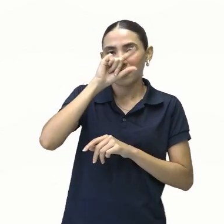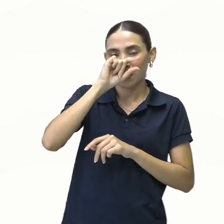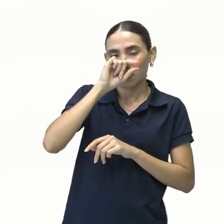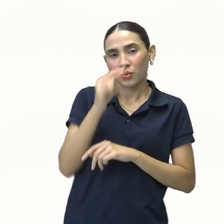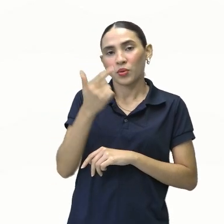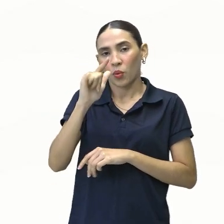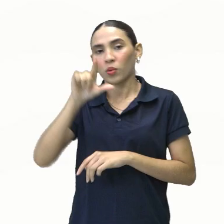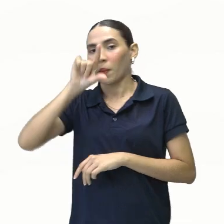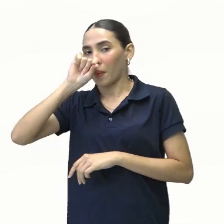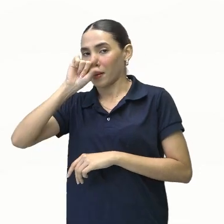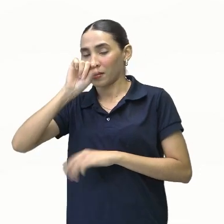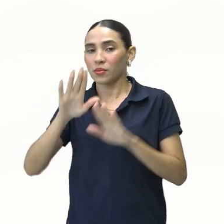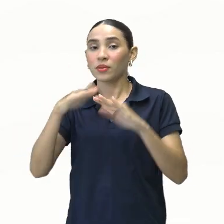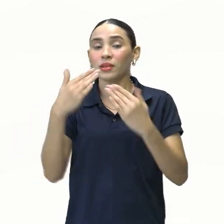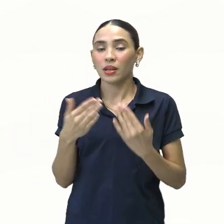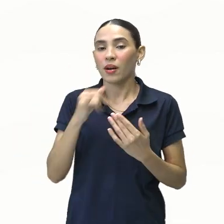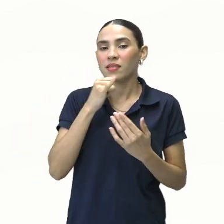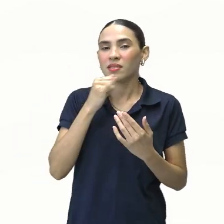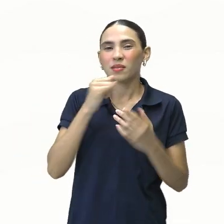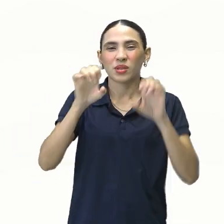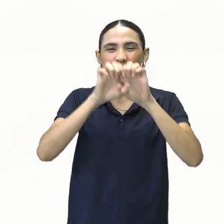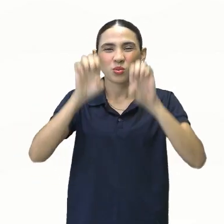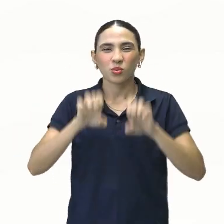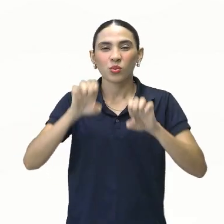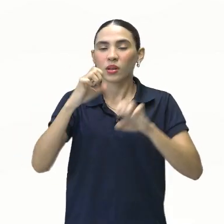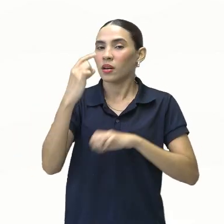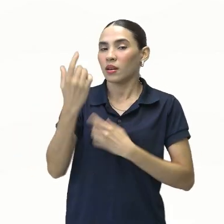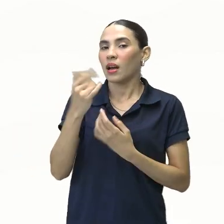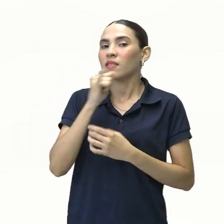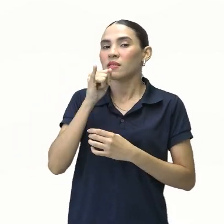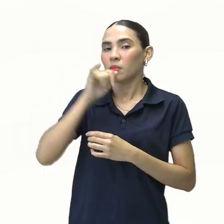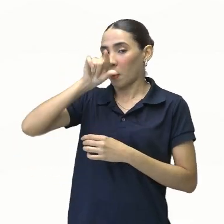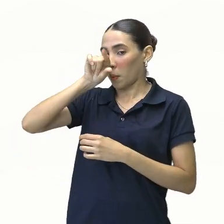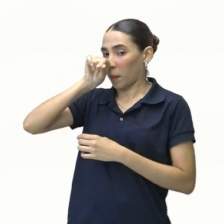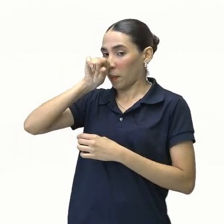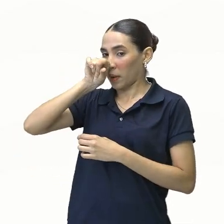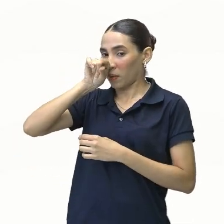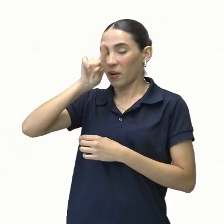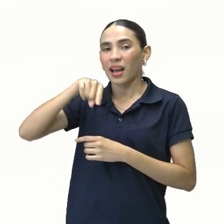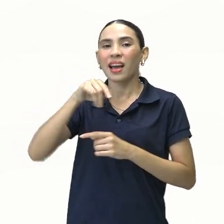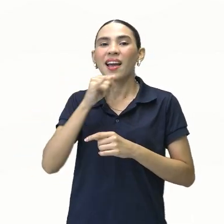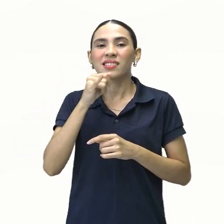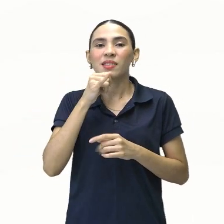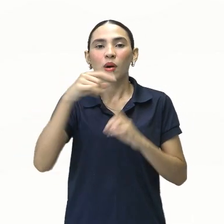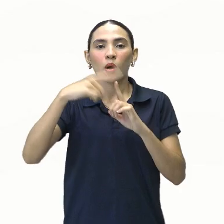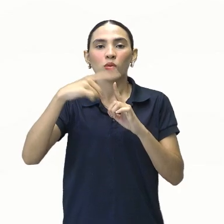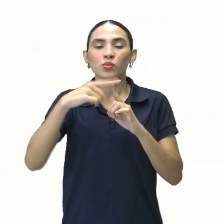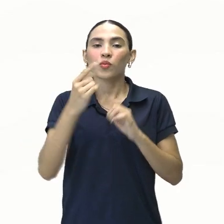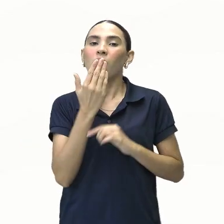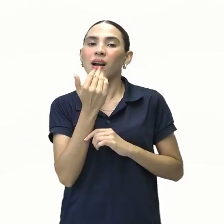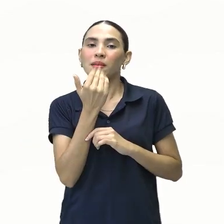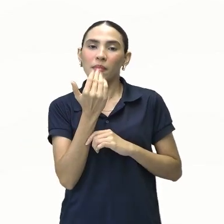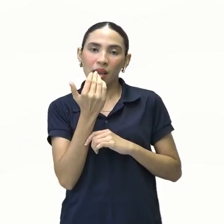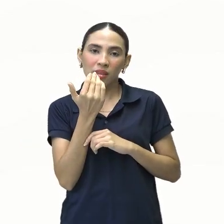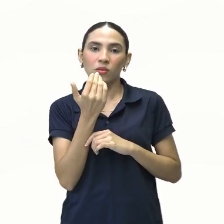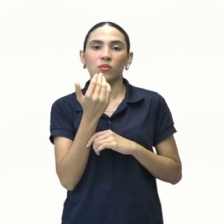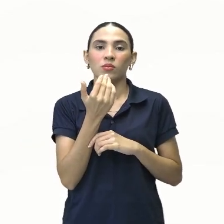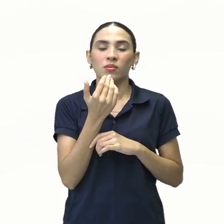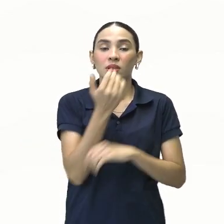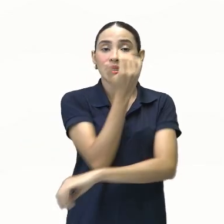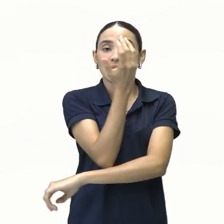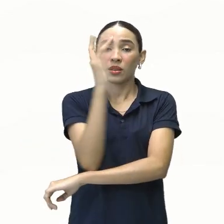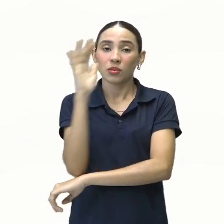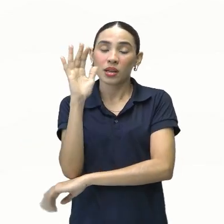Isso se deve, né, esse formato diferente, se deve à adaptação ao tipo de alimento disponível na